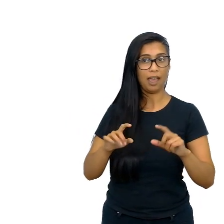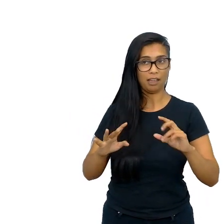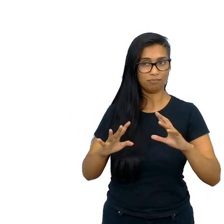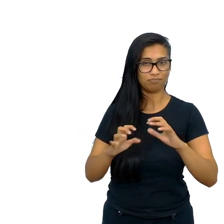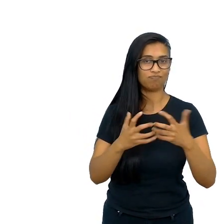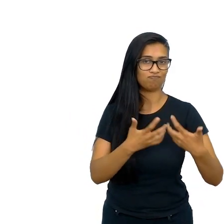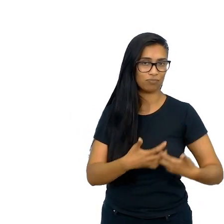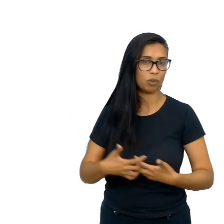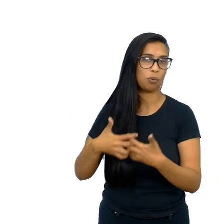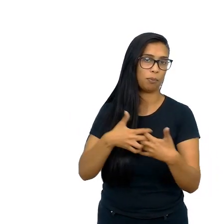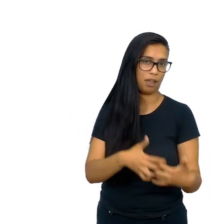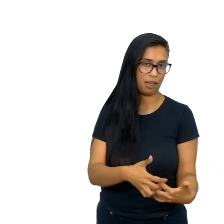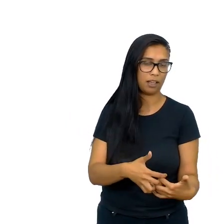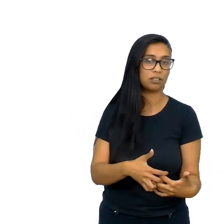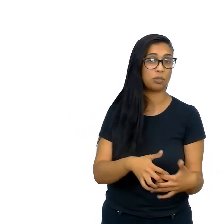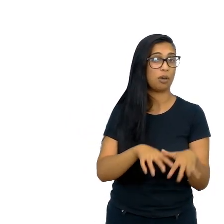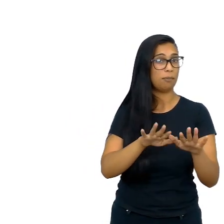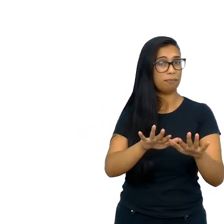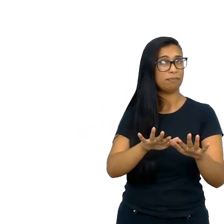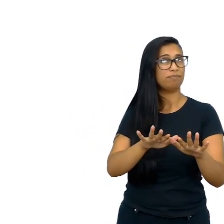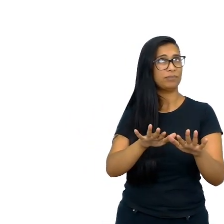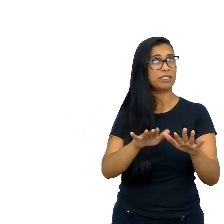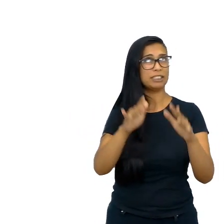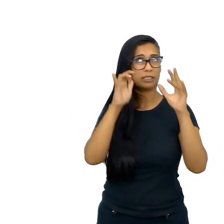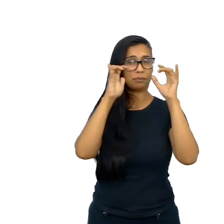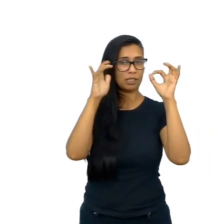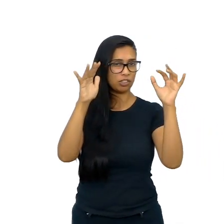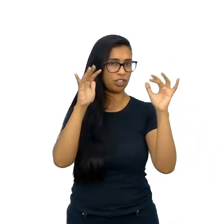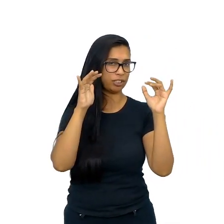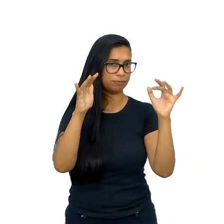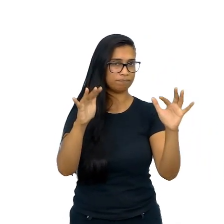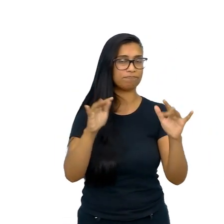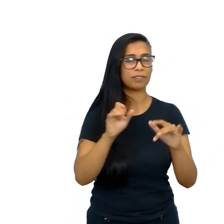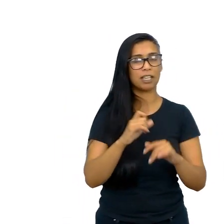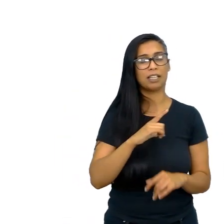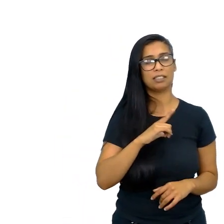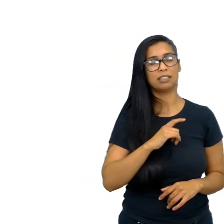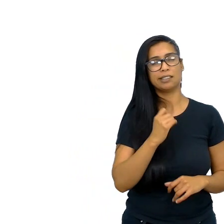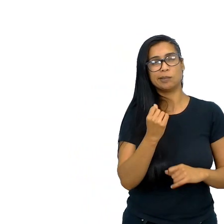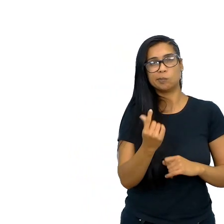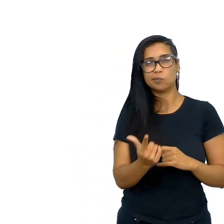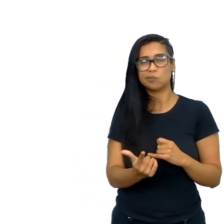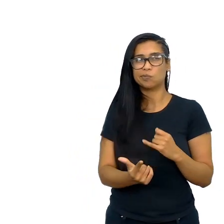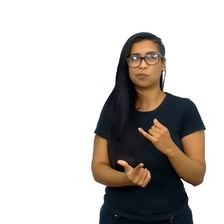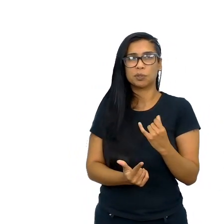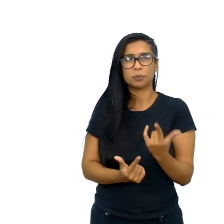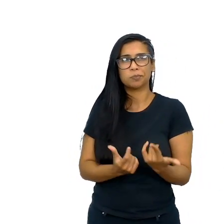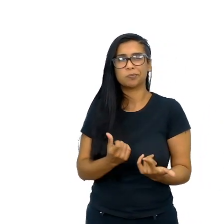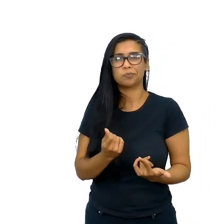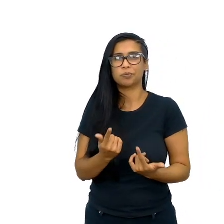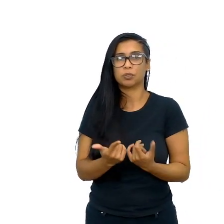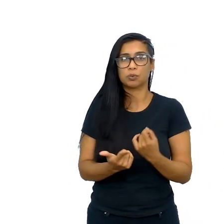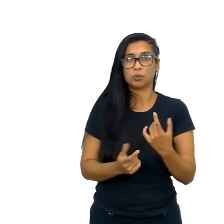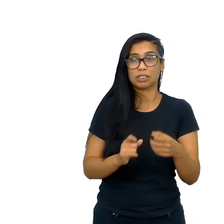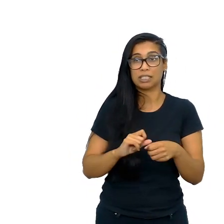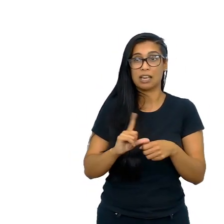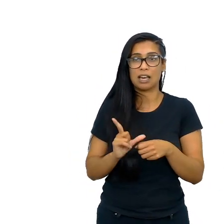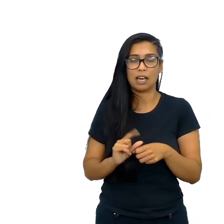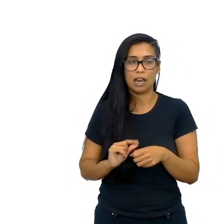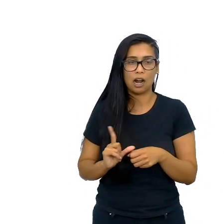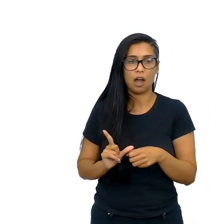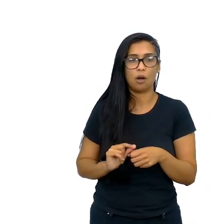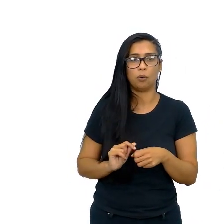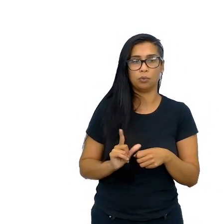imaginar que existem níveis, né, também ainda na questão elaborada pelo